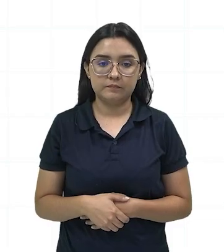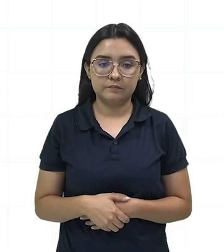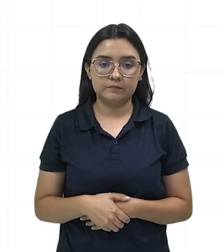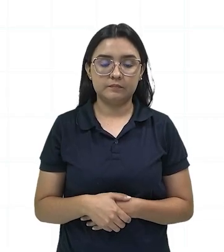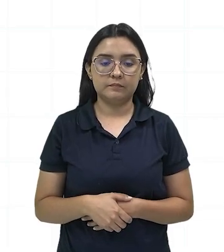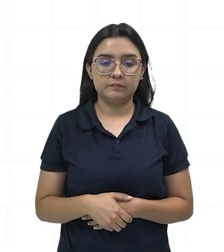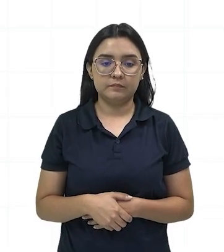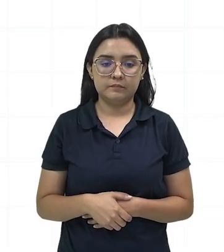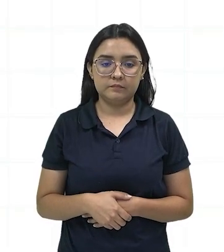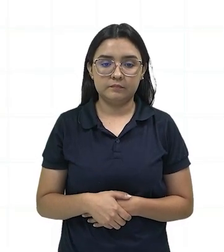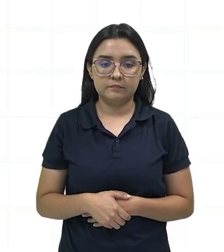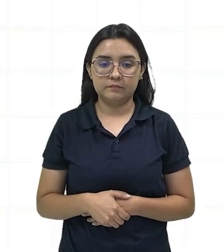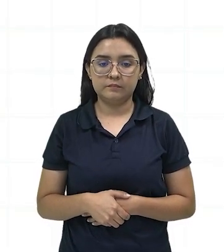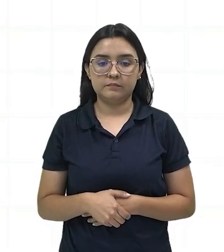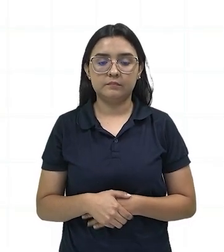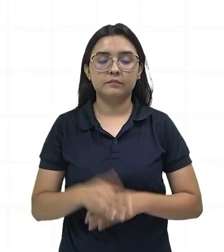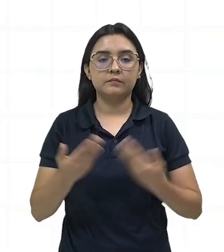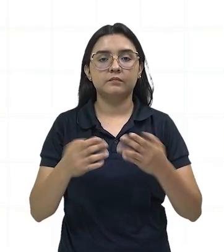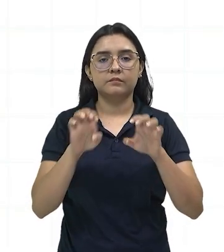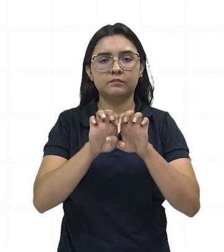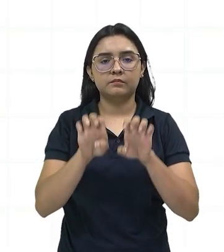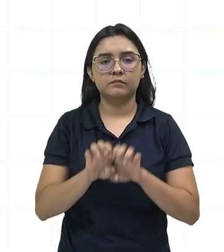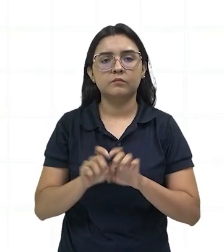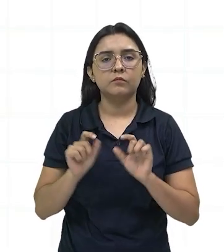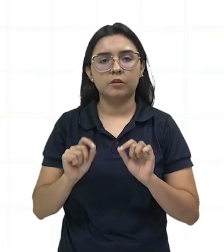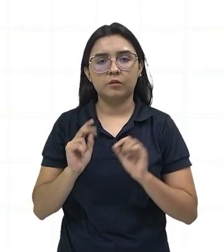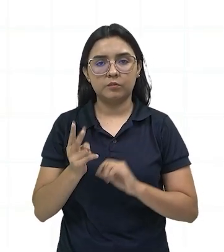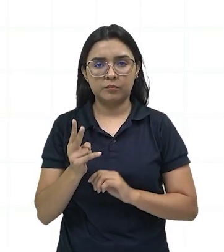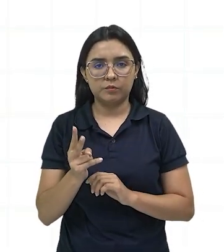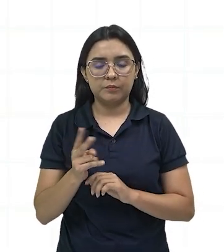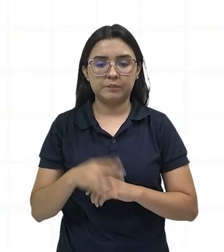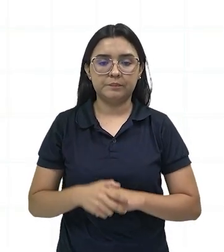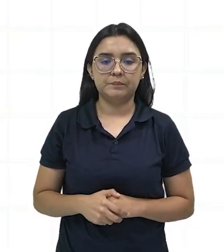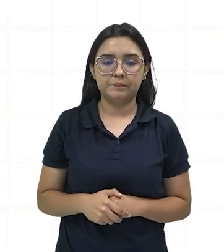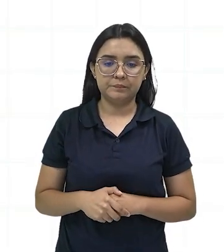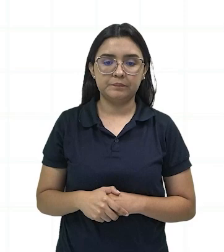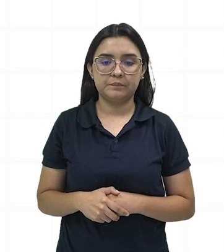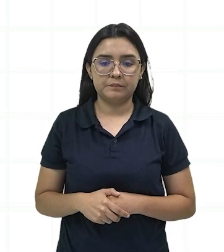se mantém fixa nessas estruturas? Eu